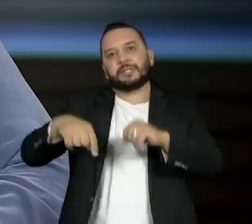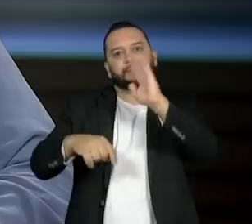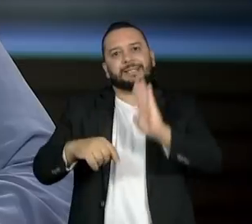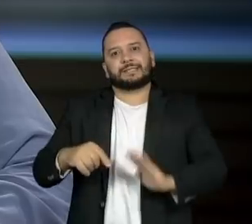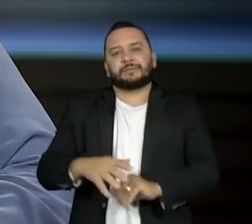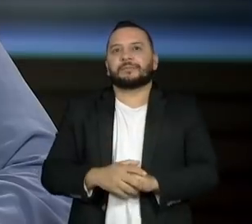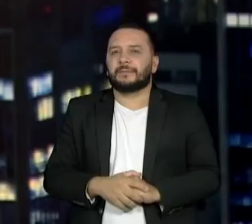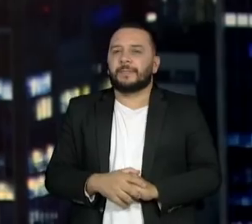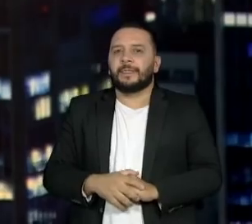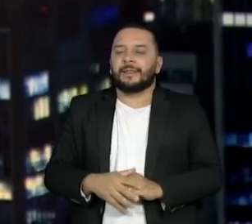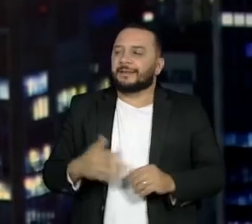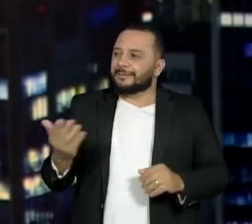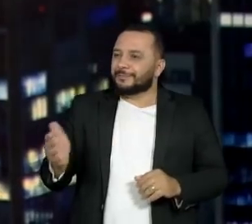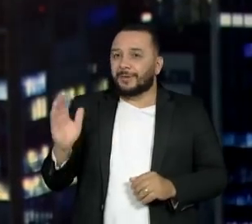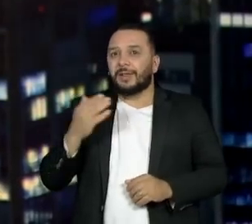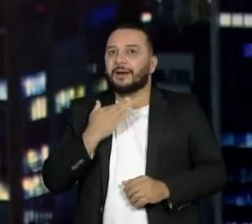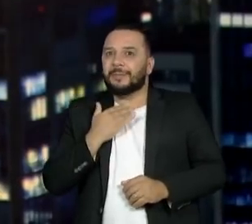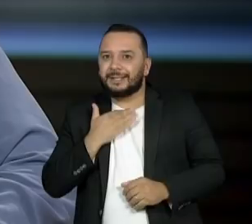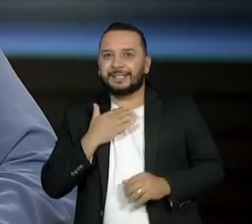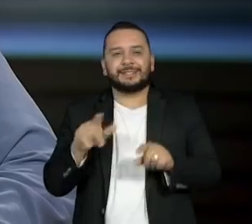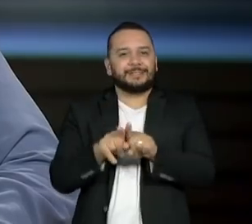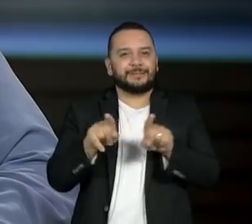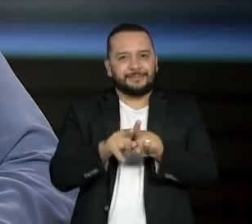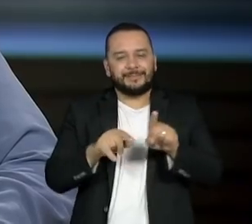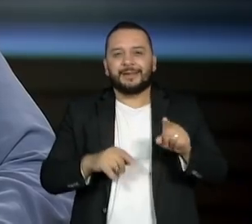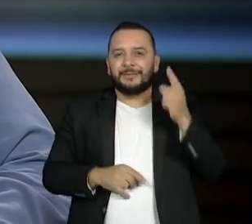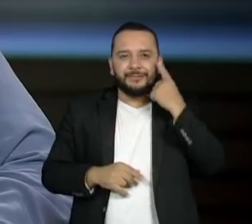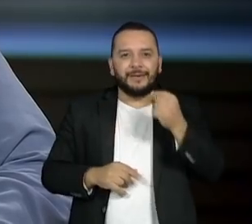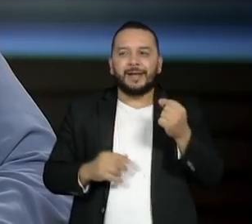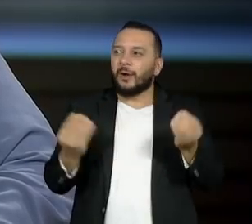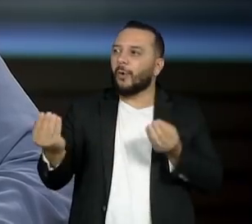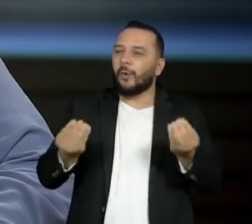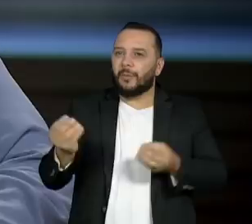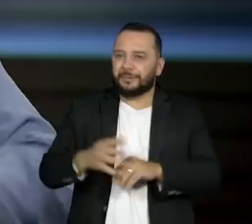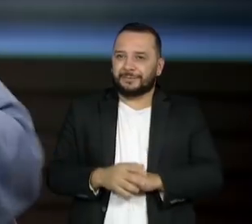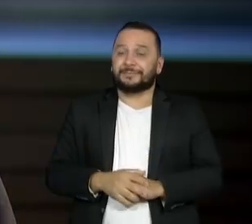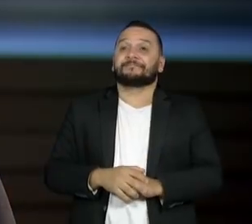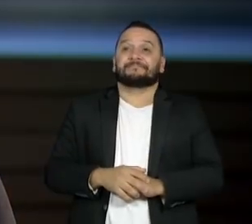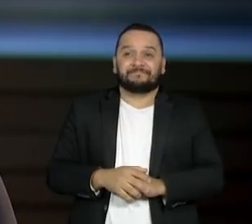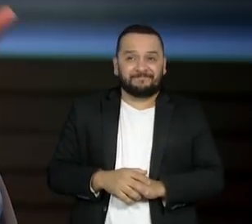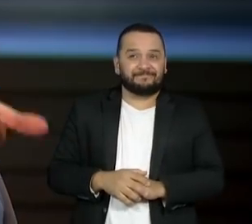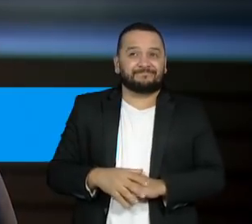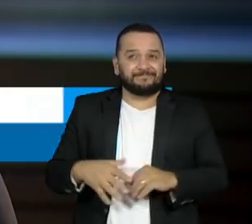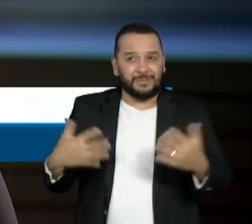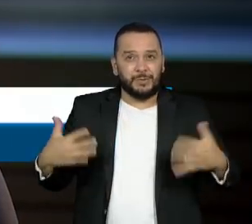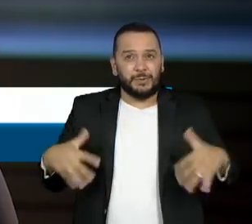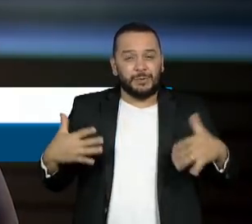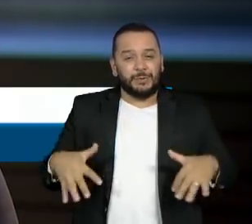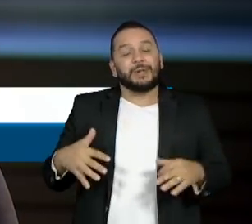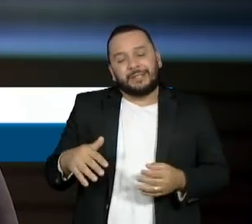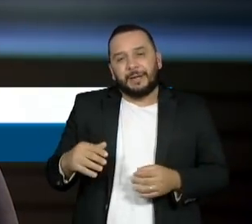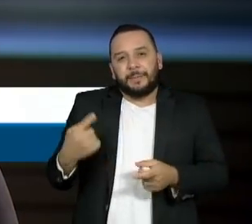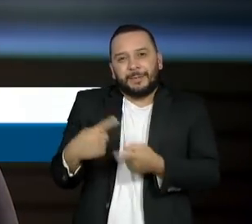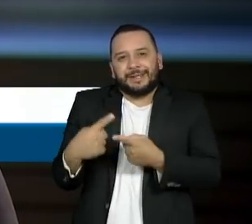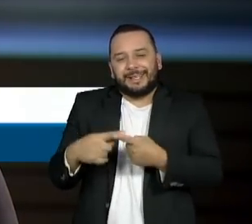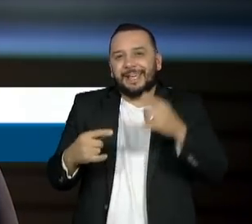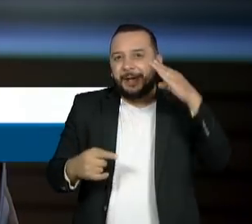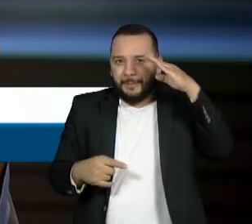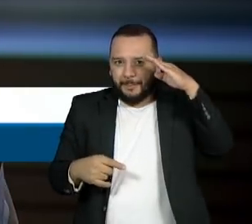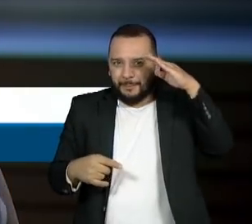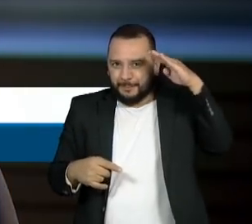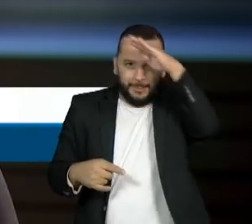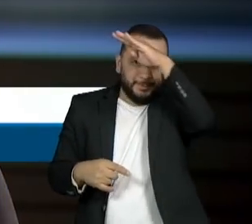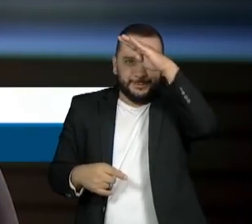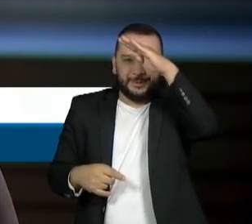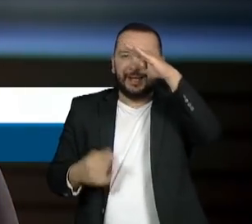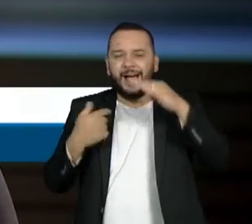Vera. Qual vai ser o tamanho desse impacto? Pois é, eu acho que bastante grande, principalmente porque o Jair Bolsonaro tem aumentado